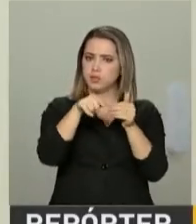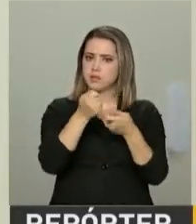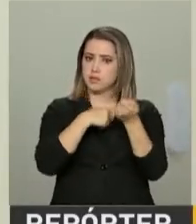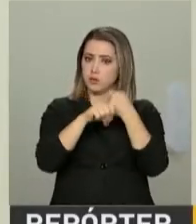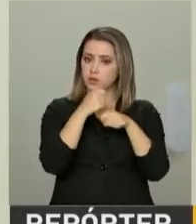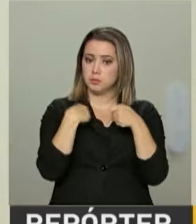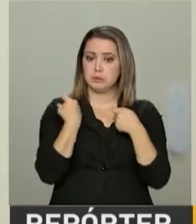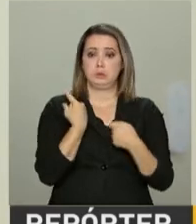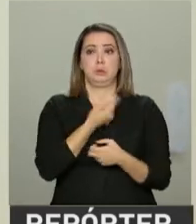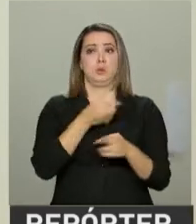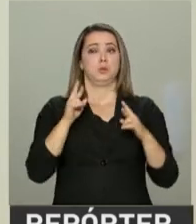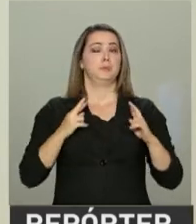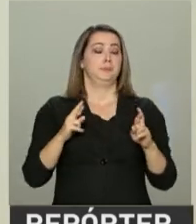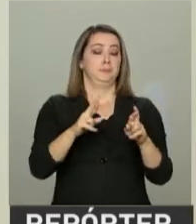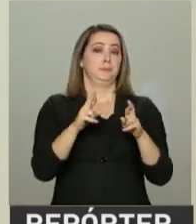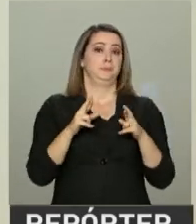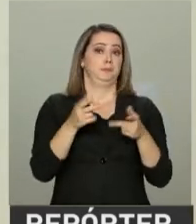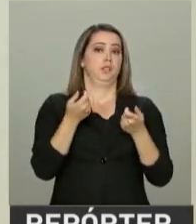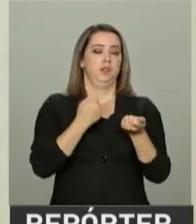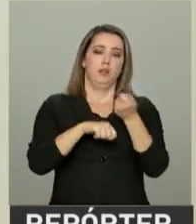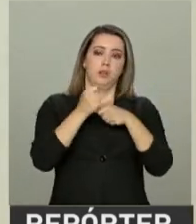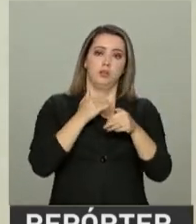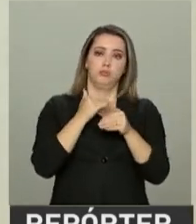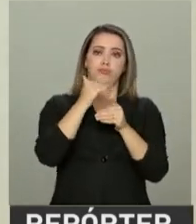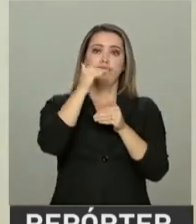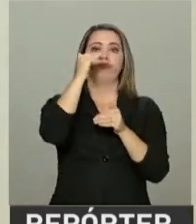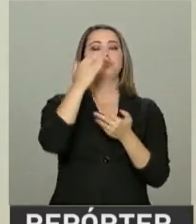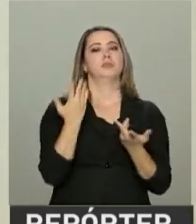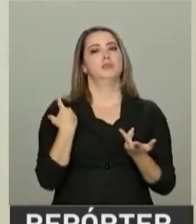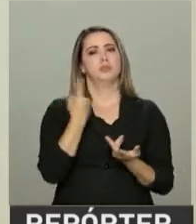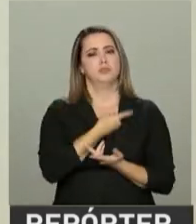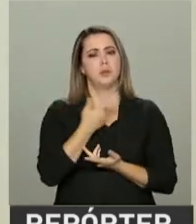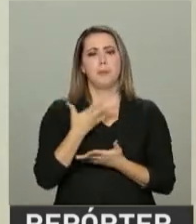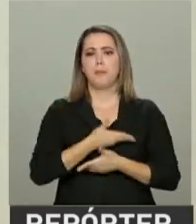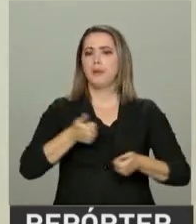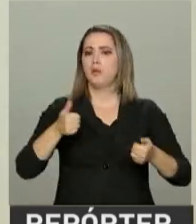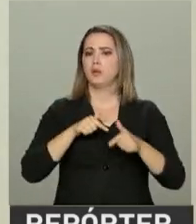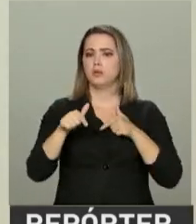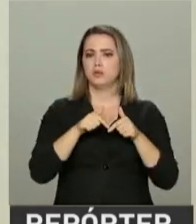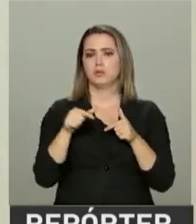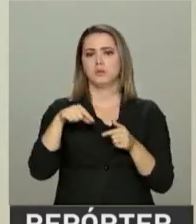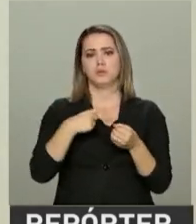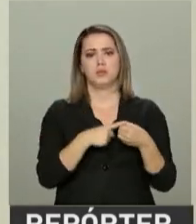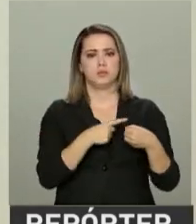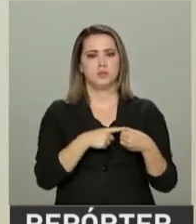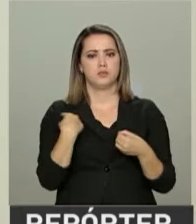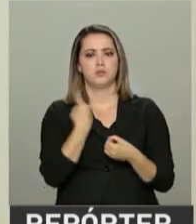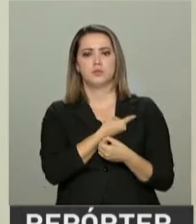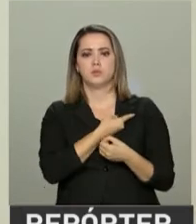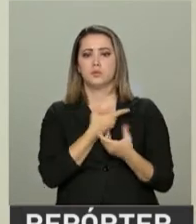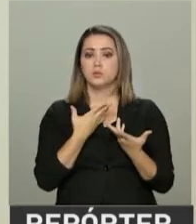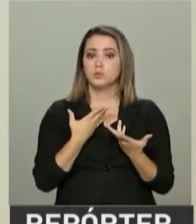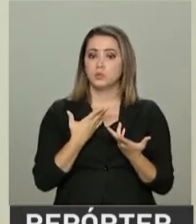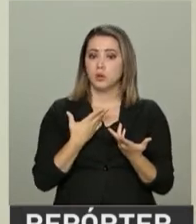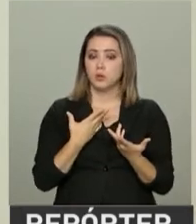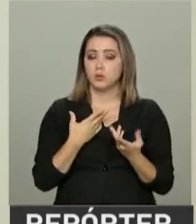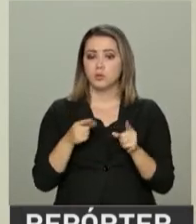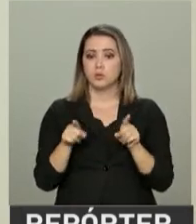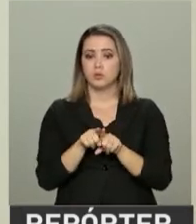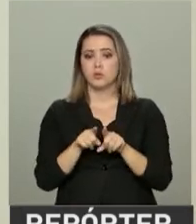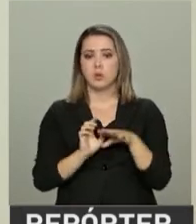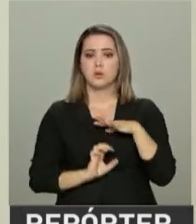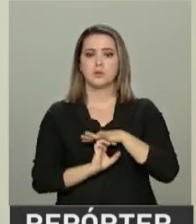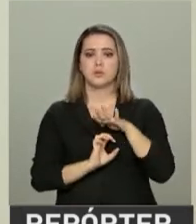momento e com certeza vai vai melhorar e aumentar o emprego também na cidade né não só nós ganhou como como